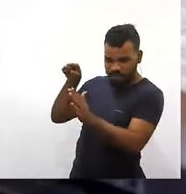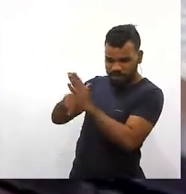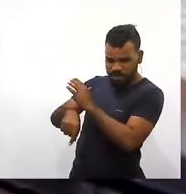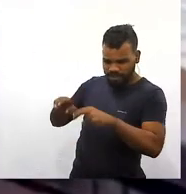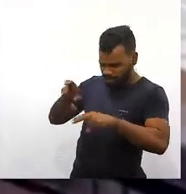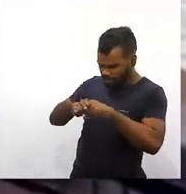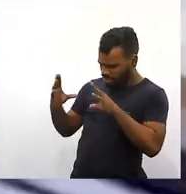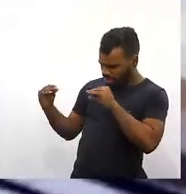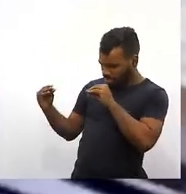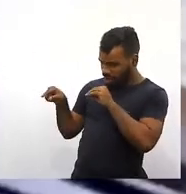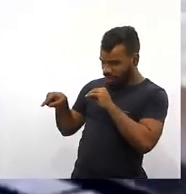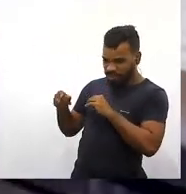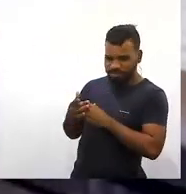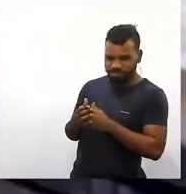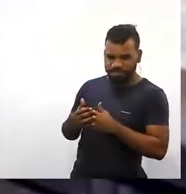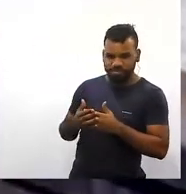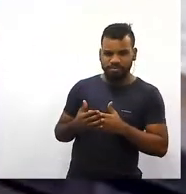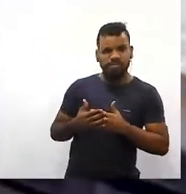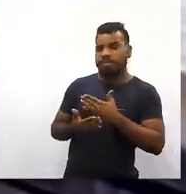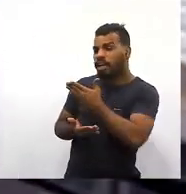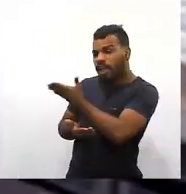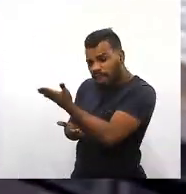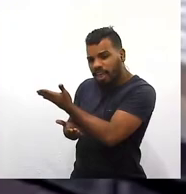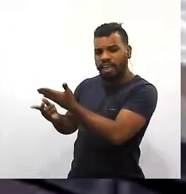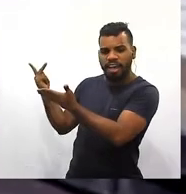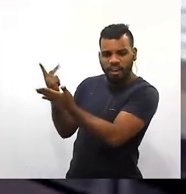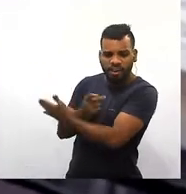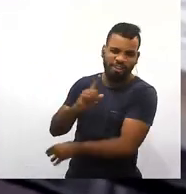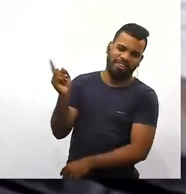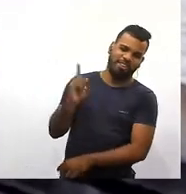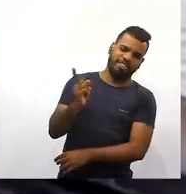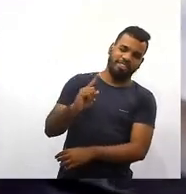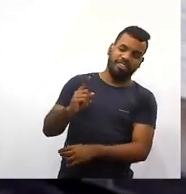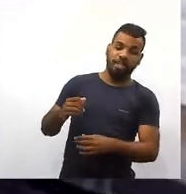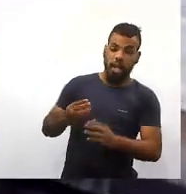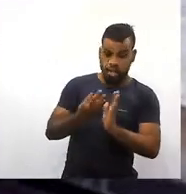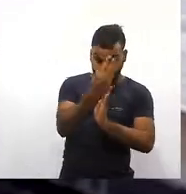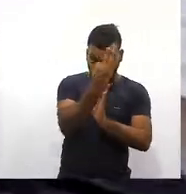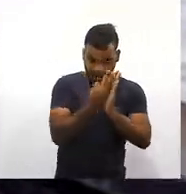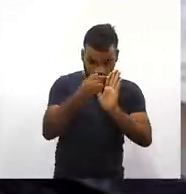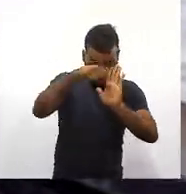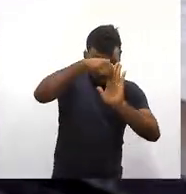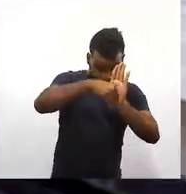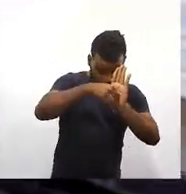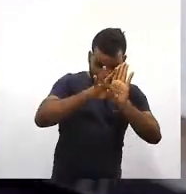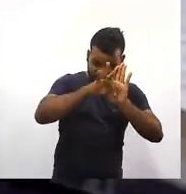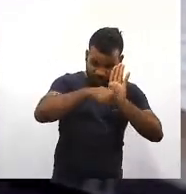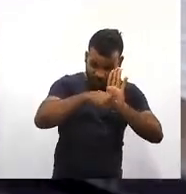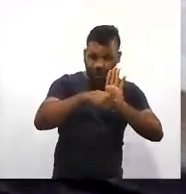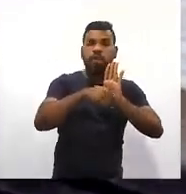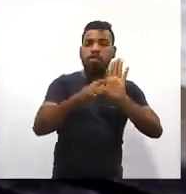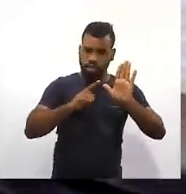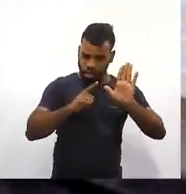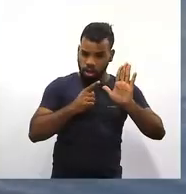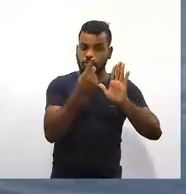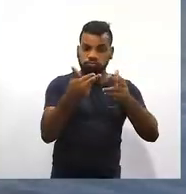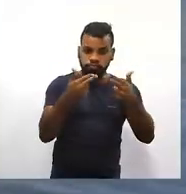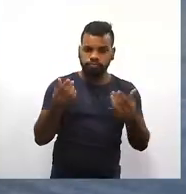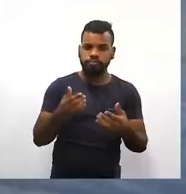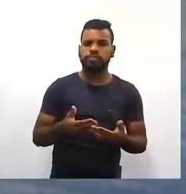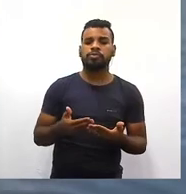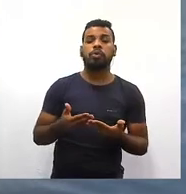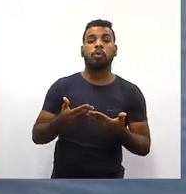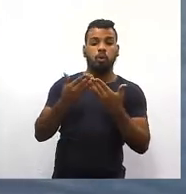perturbado. Lógico que João Cabral não errou, gente. No final do texto, acontece uma cena fantástica. Quando